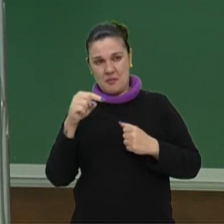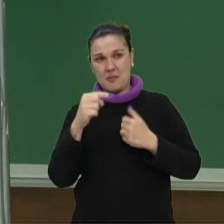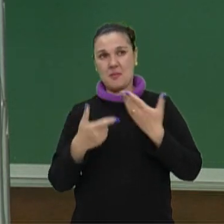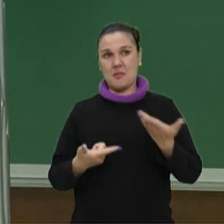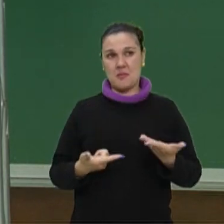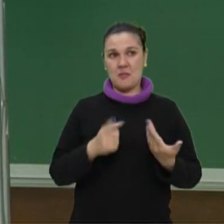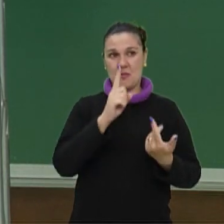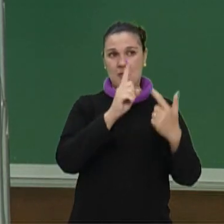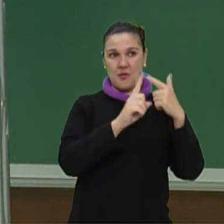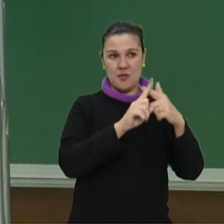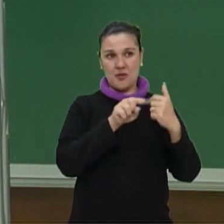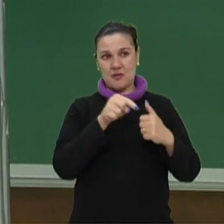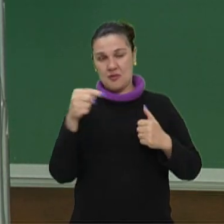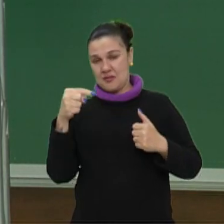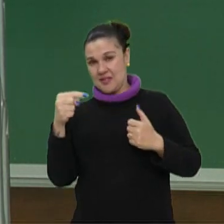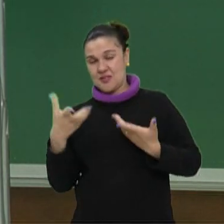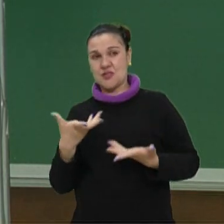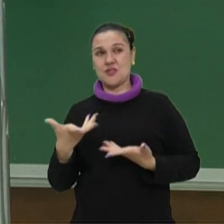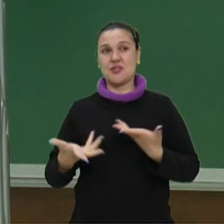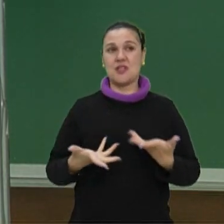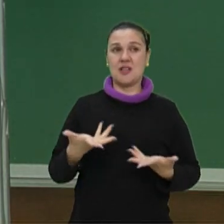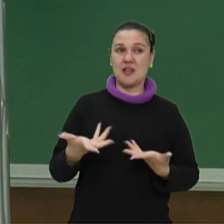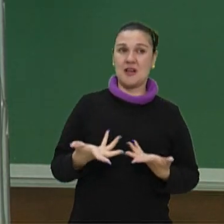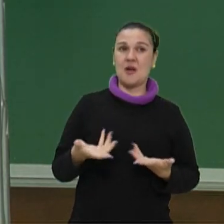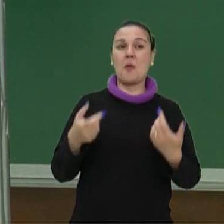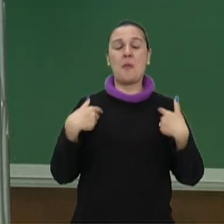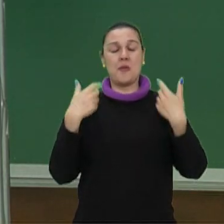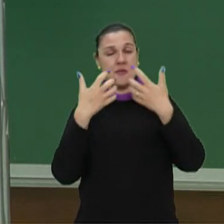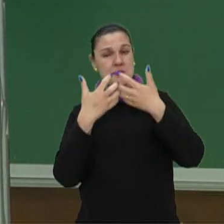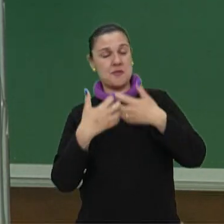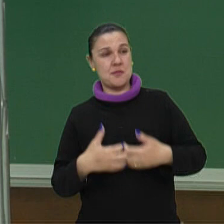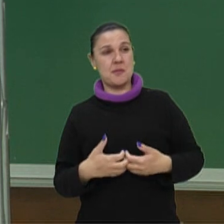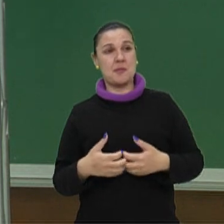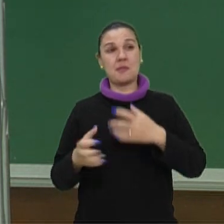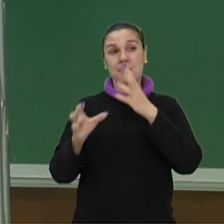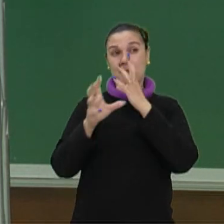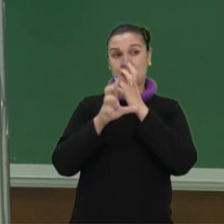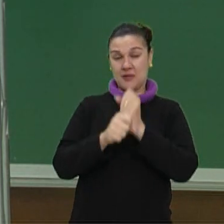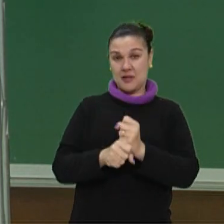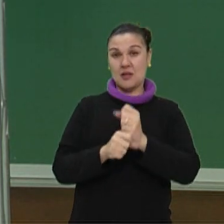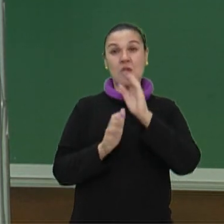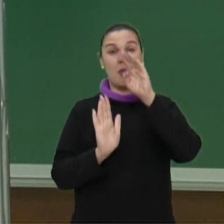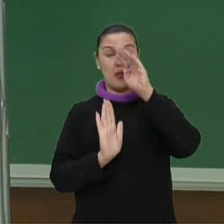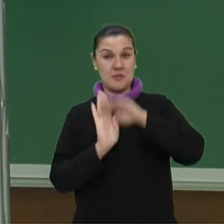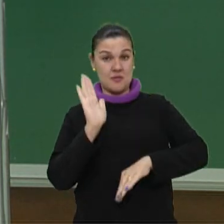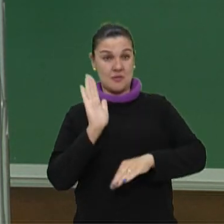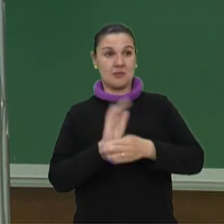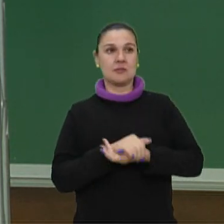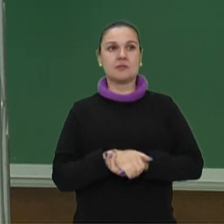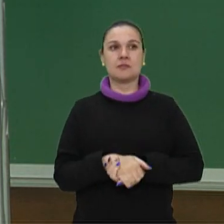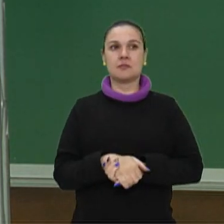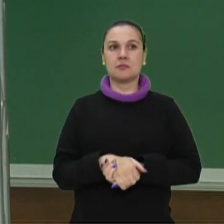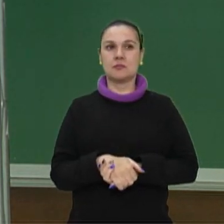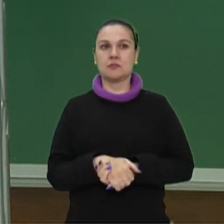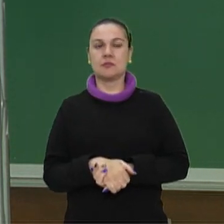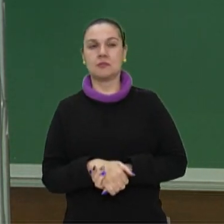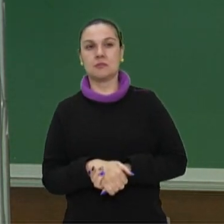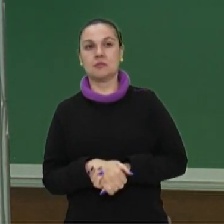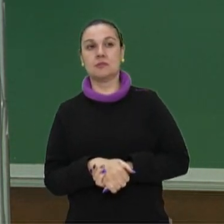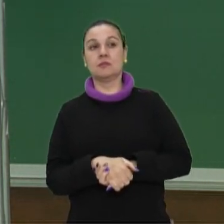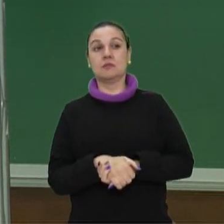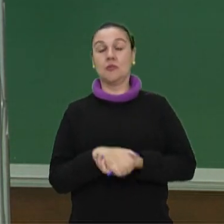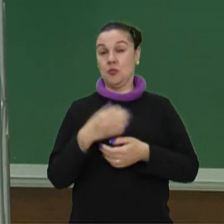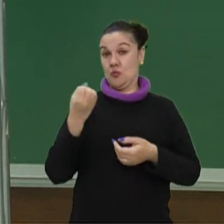Então, um é positivo, o outro é negativo. Então, de certa forma, eu posso pensar que a soma é uma subtração, tá? Um número menos outro tem que